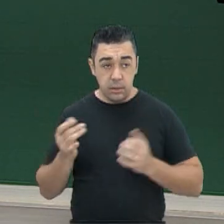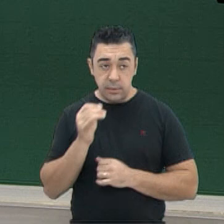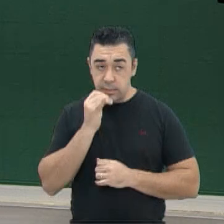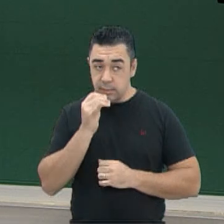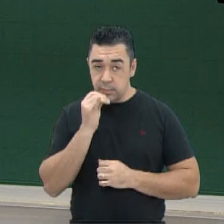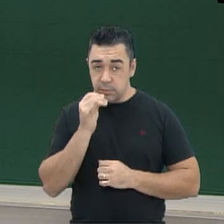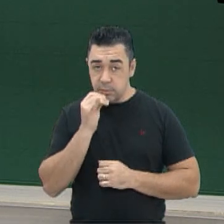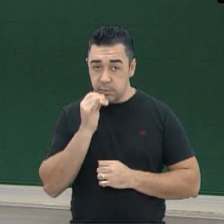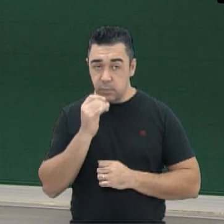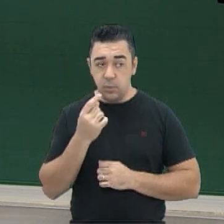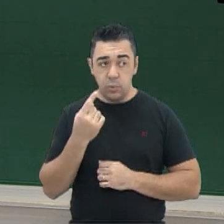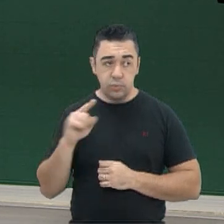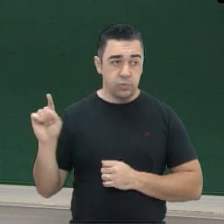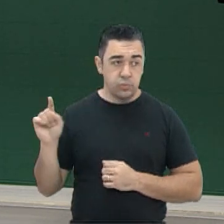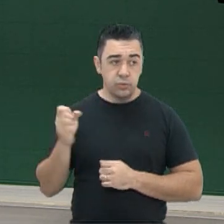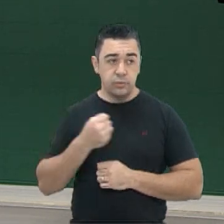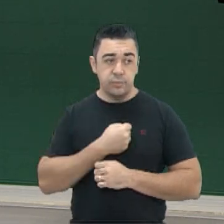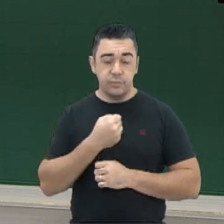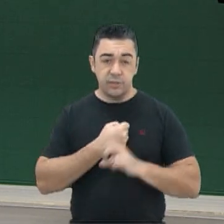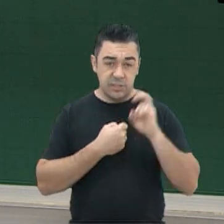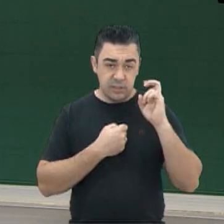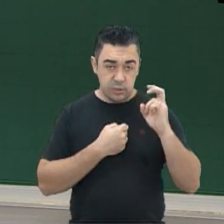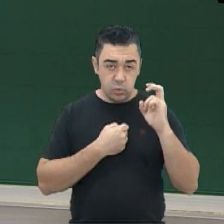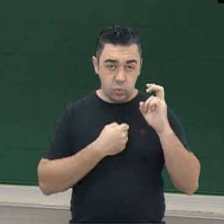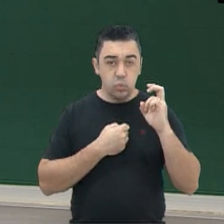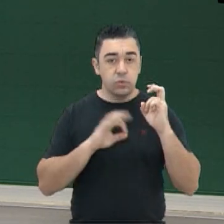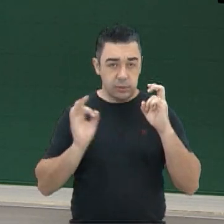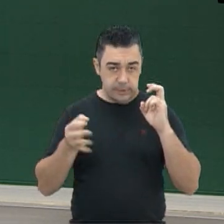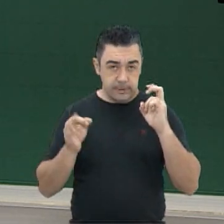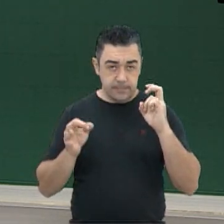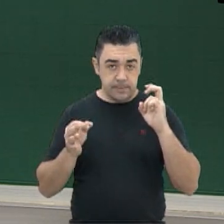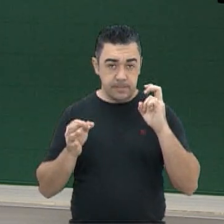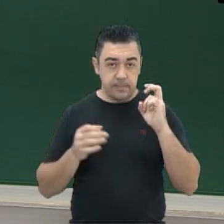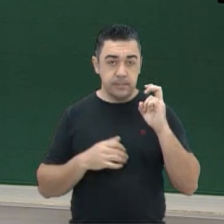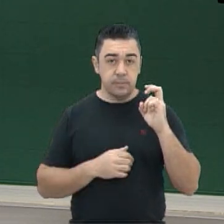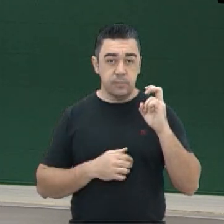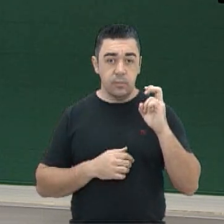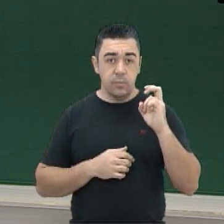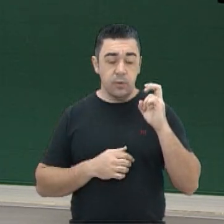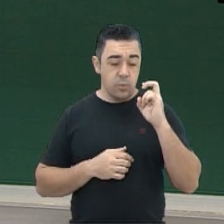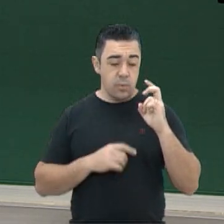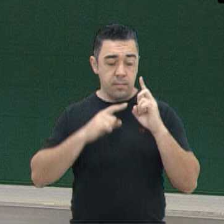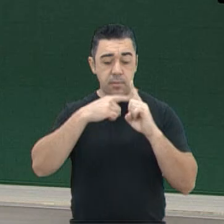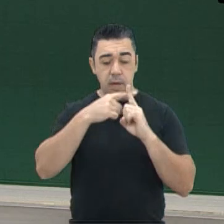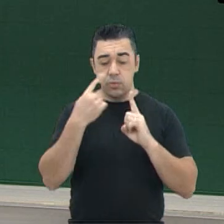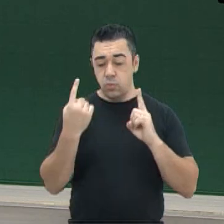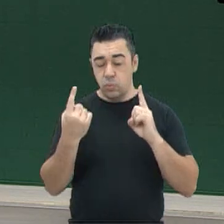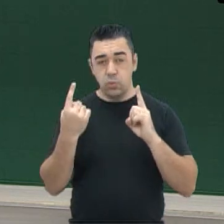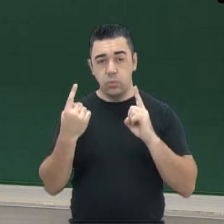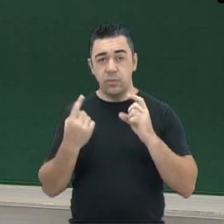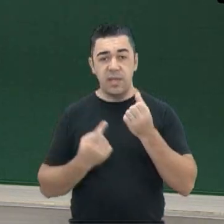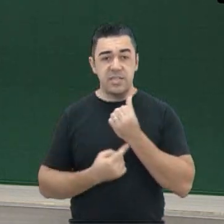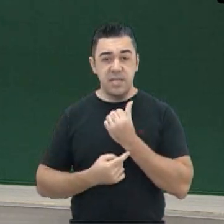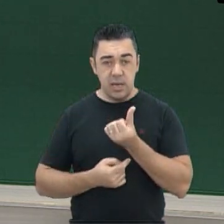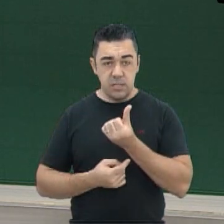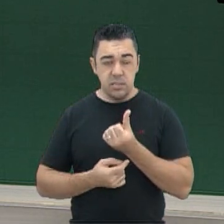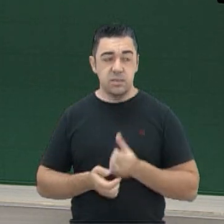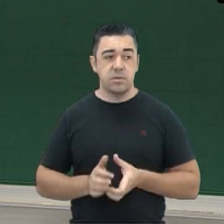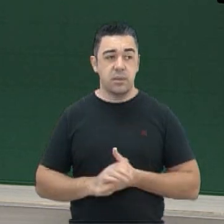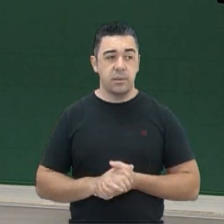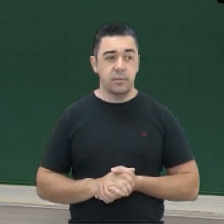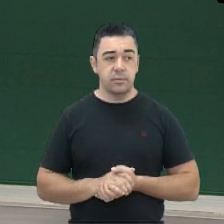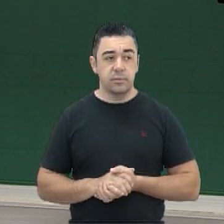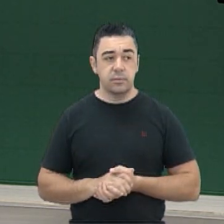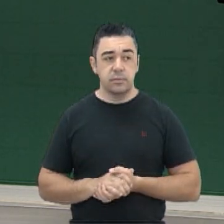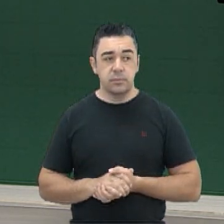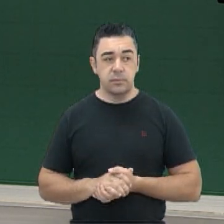seguinte, qual foi o último número que eu subtraí aqui? Foi o 5. Então, eu vou fazer mais 1. 5 mais 1 é 6. Então, eu vou colocar